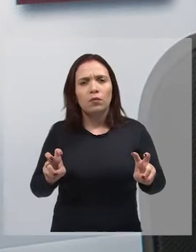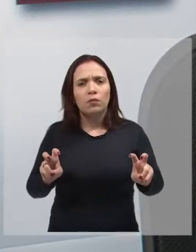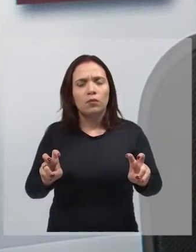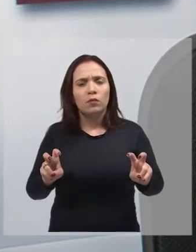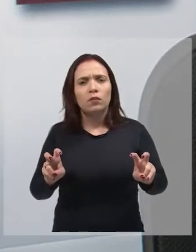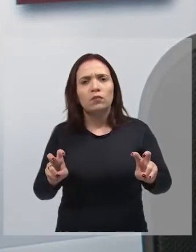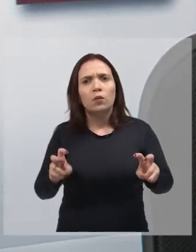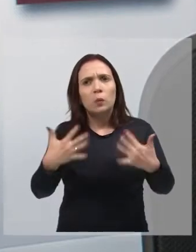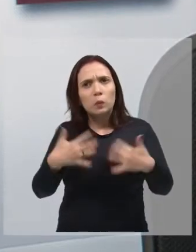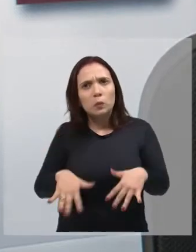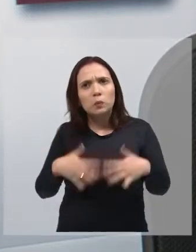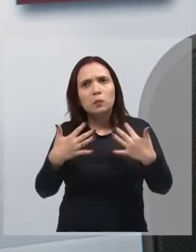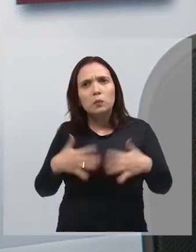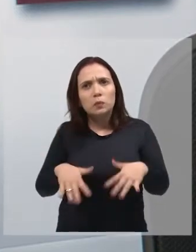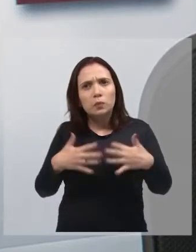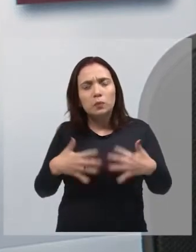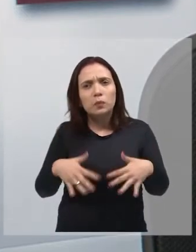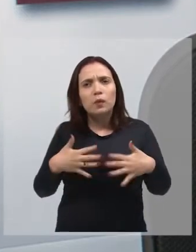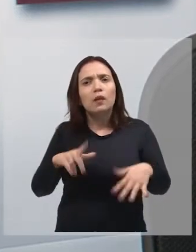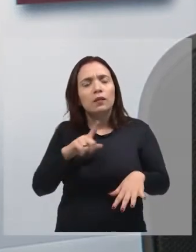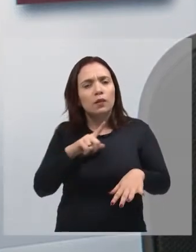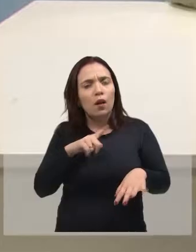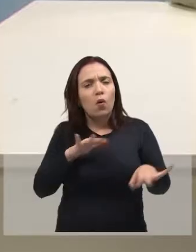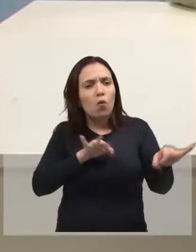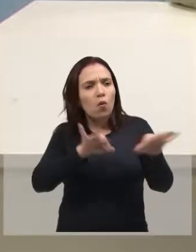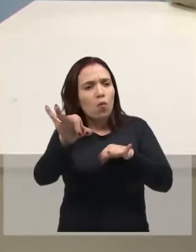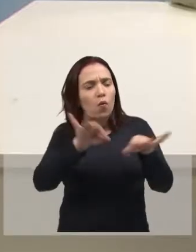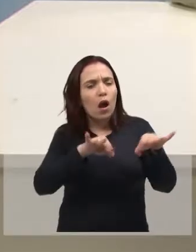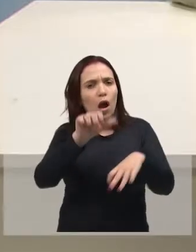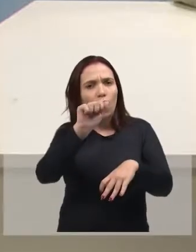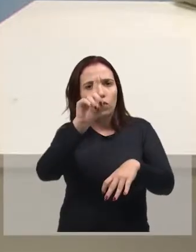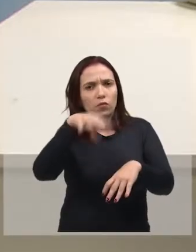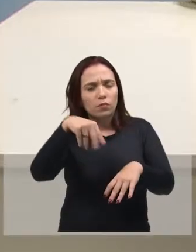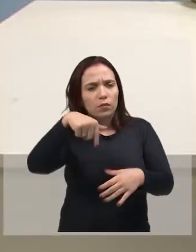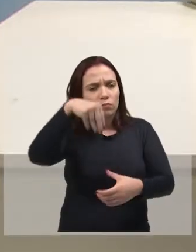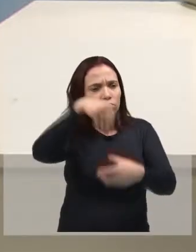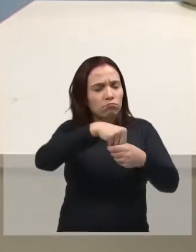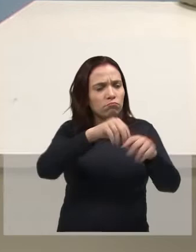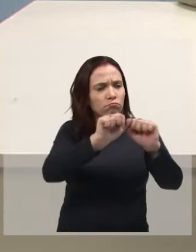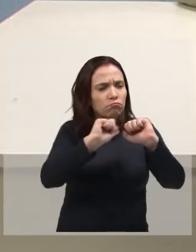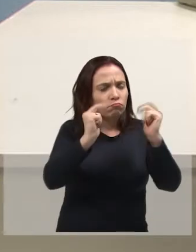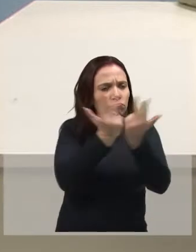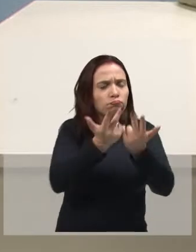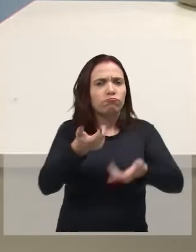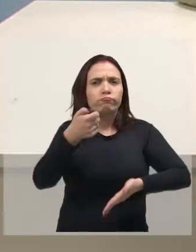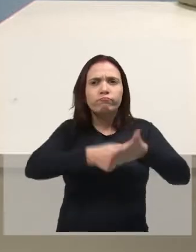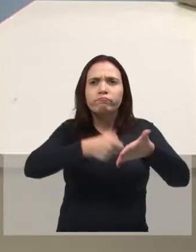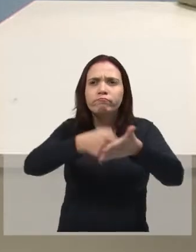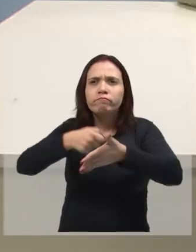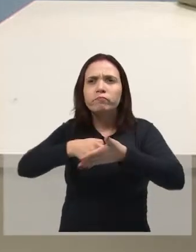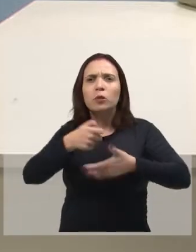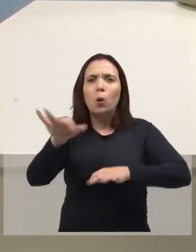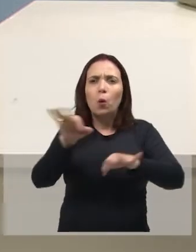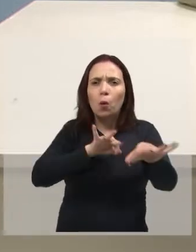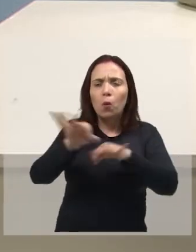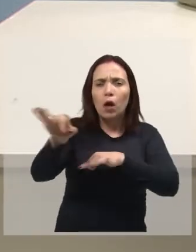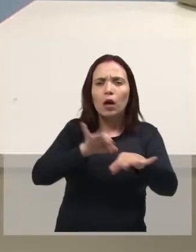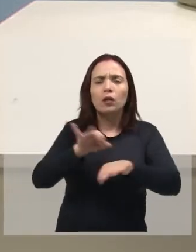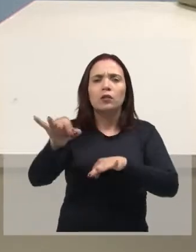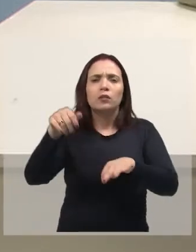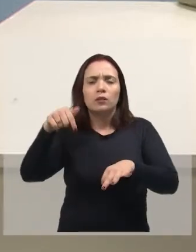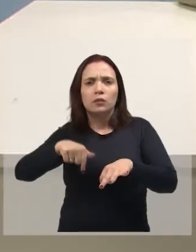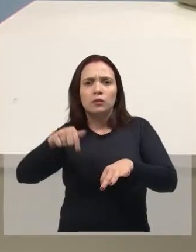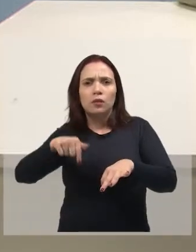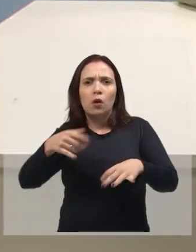forma muito forte. Né? Tanto a organização administrativa da casa, né? O aspecto organizacional do funcionamento, né?